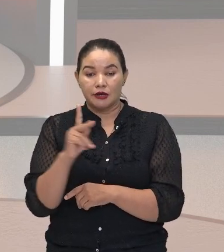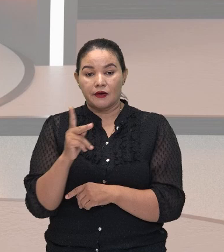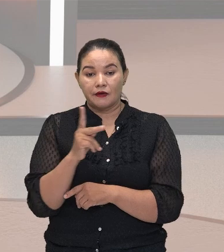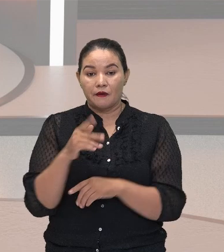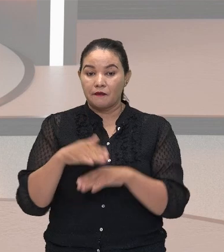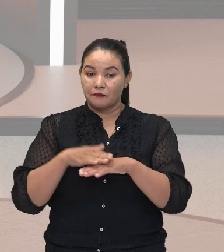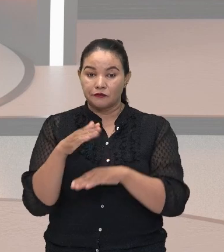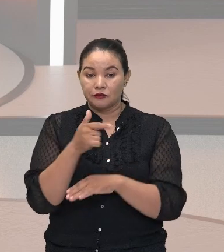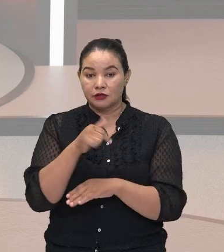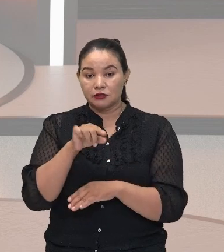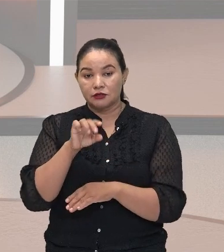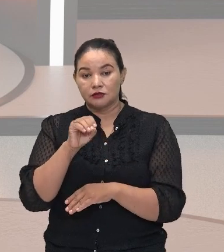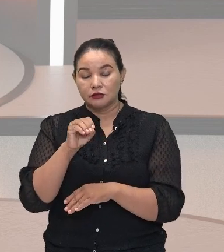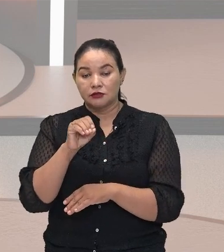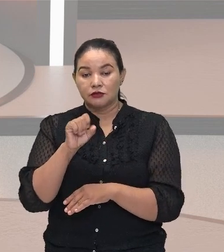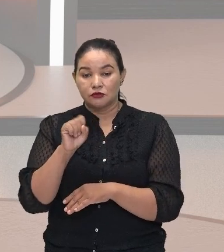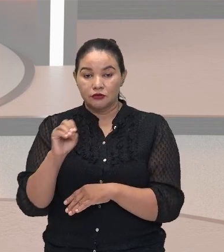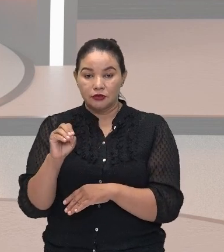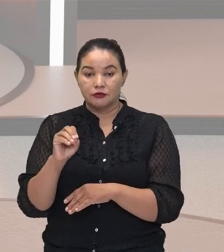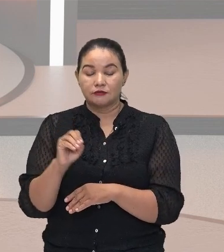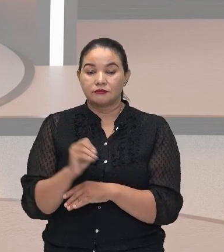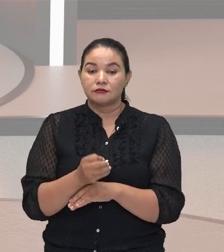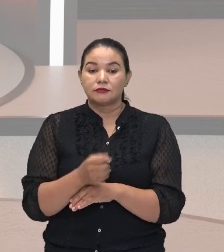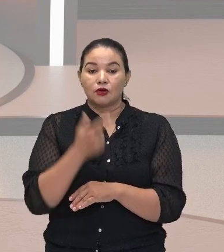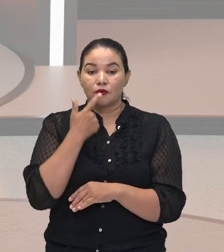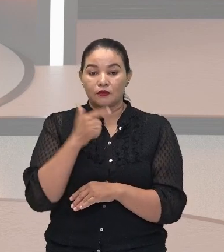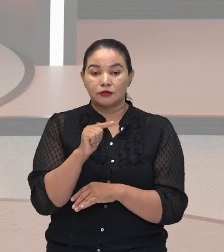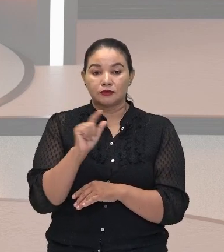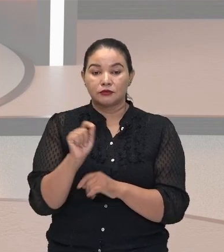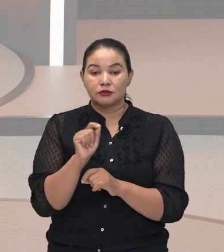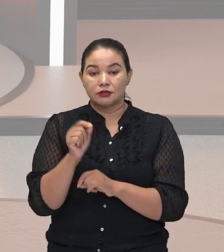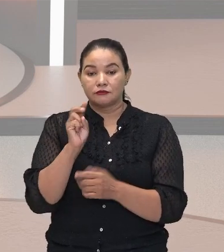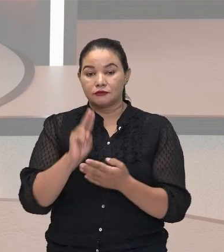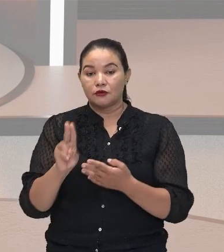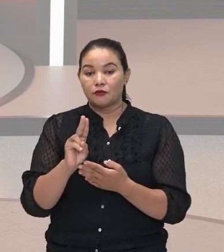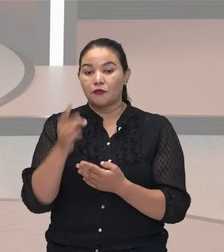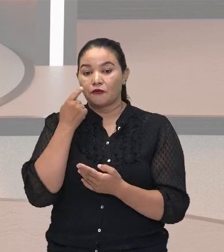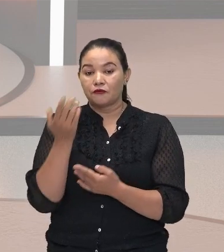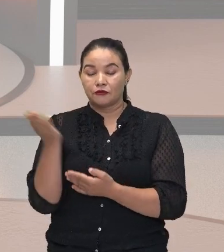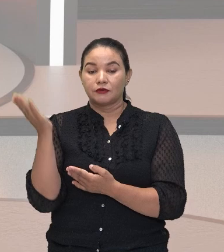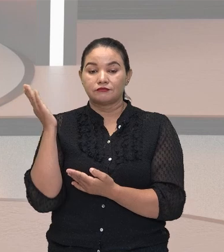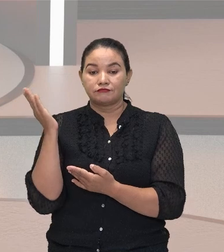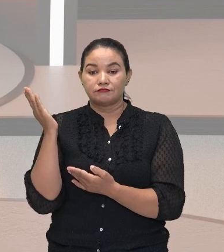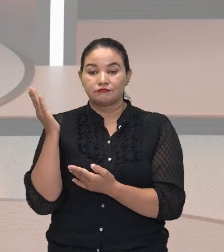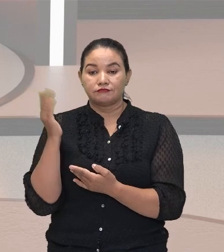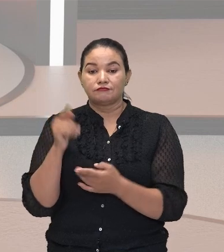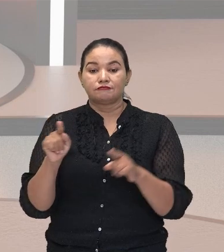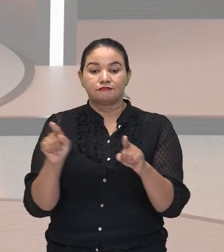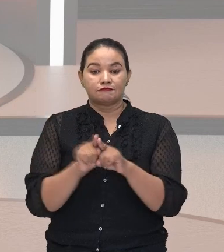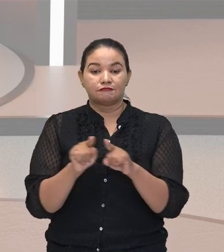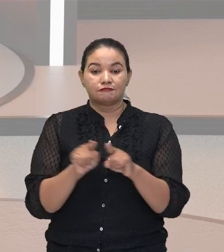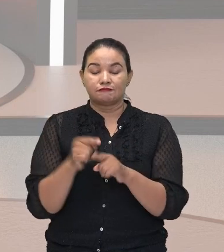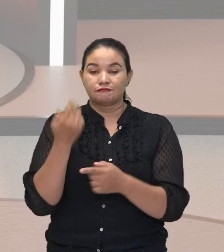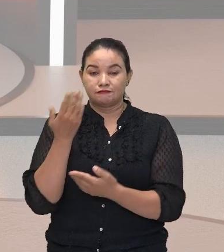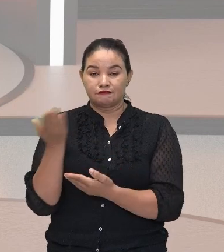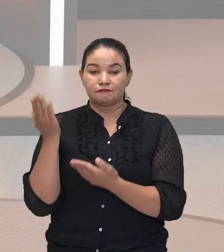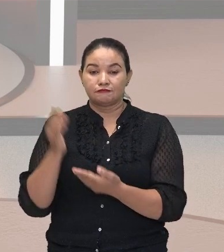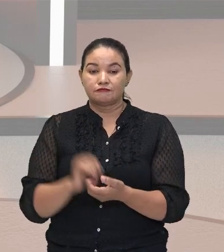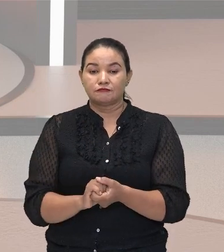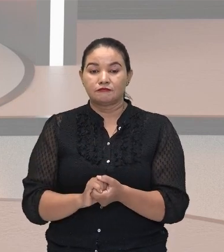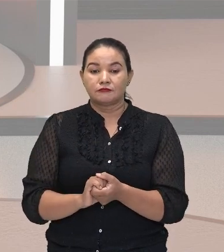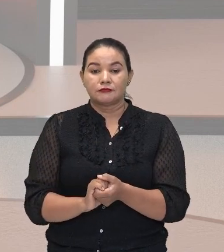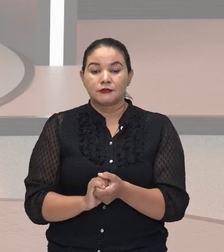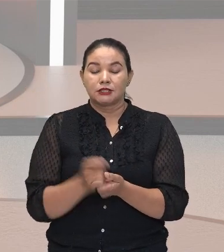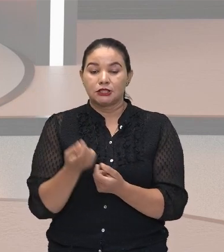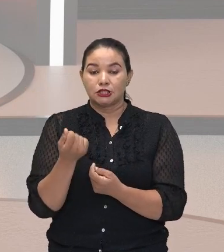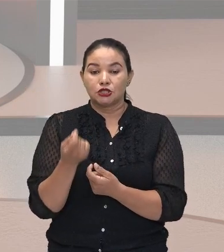de 0,780, e o idioma oficial é o singalês, mas também é falado o tamil. E a